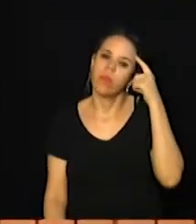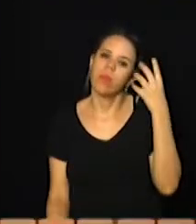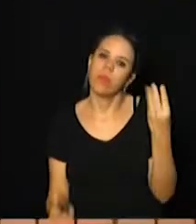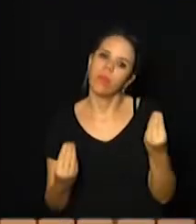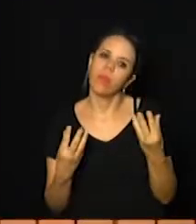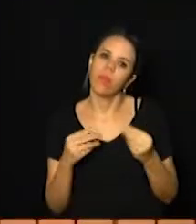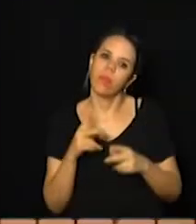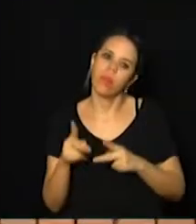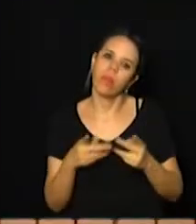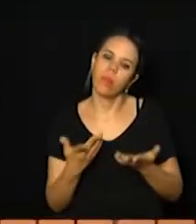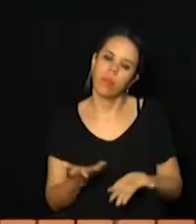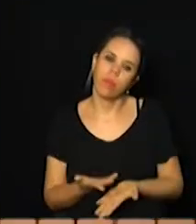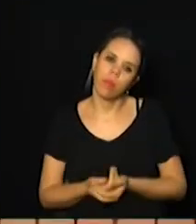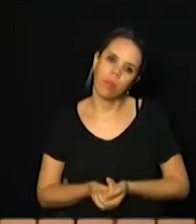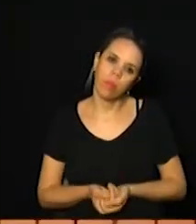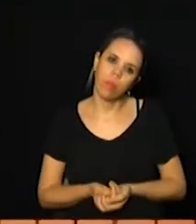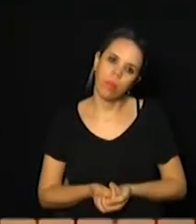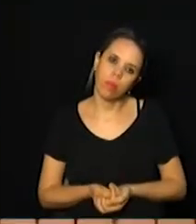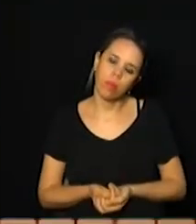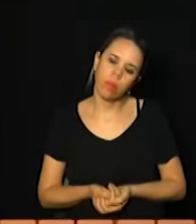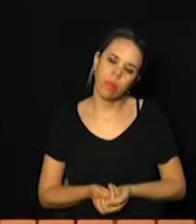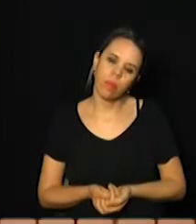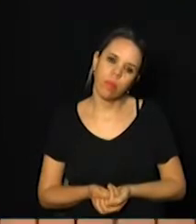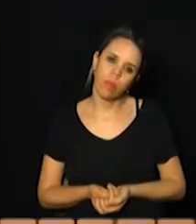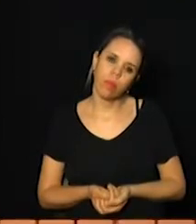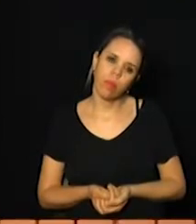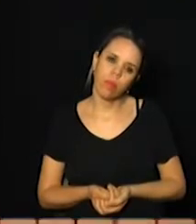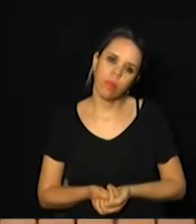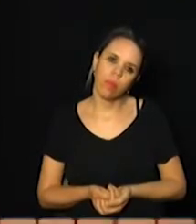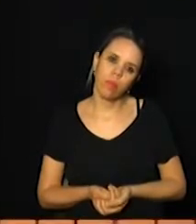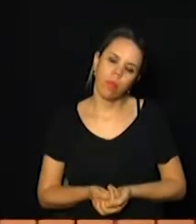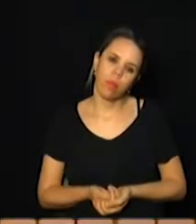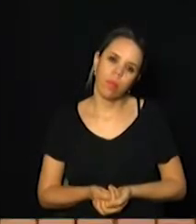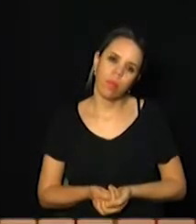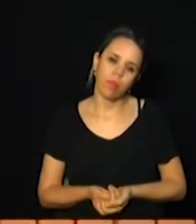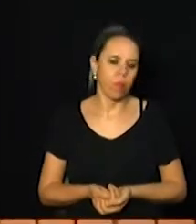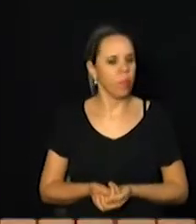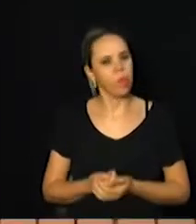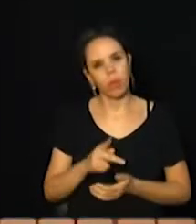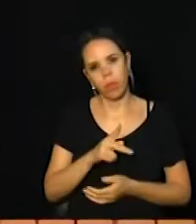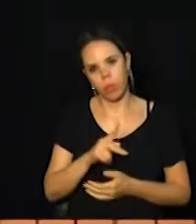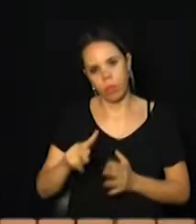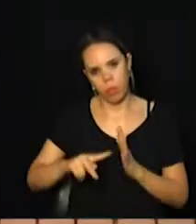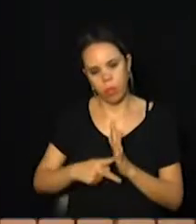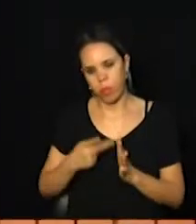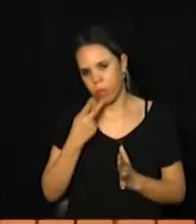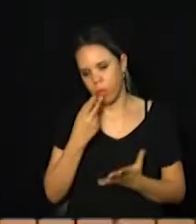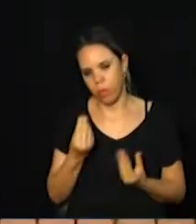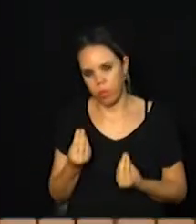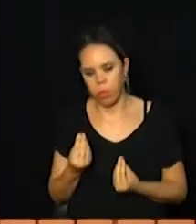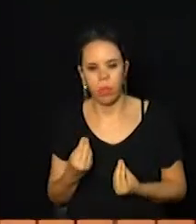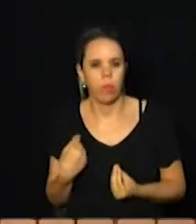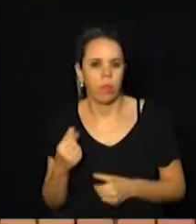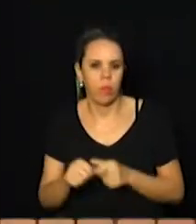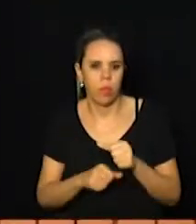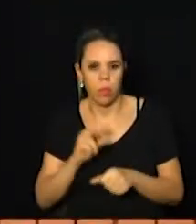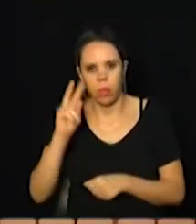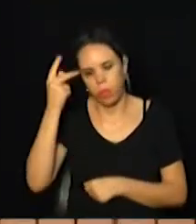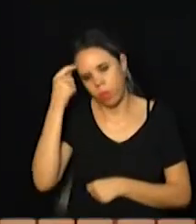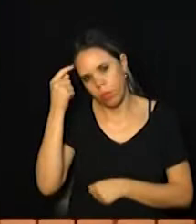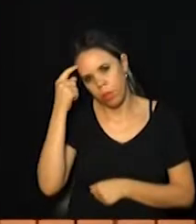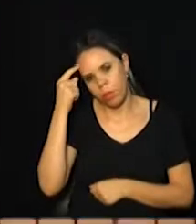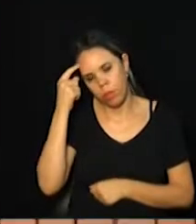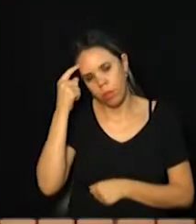a população tem que pensar o a raiz fala muito que nós precisamos mudar a nossa